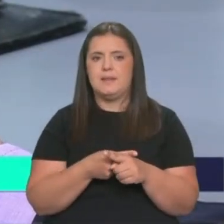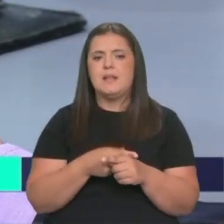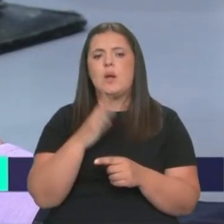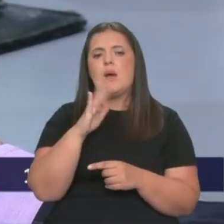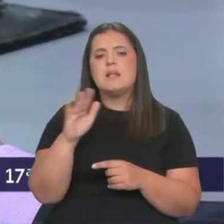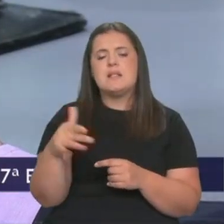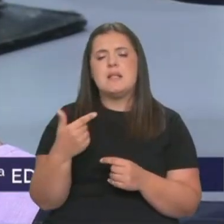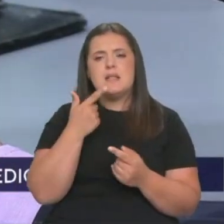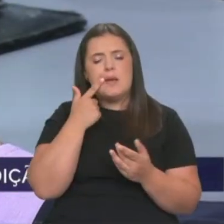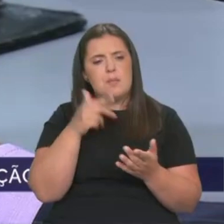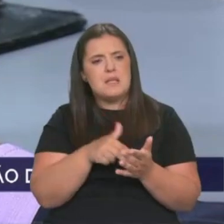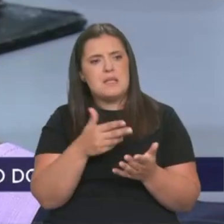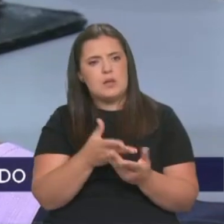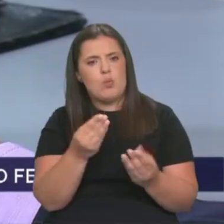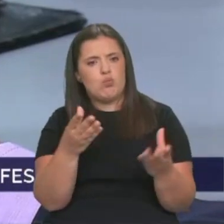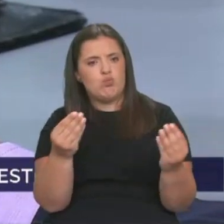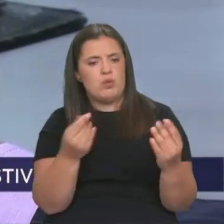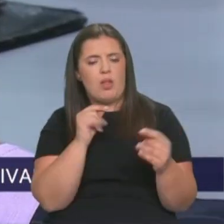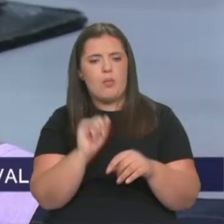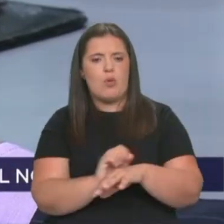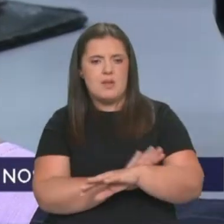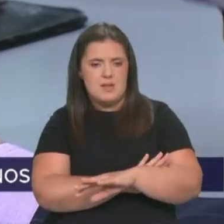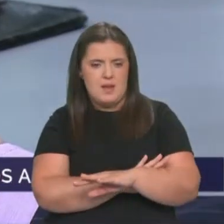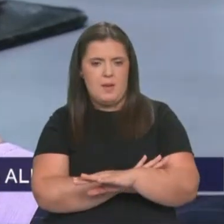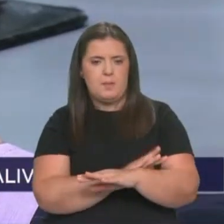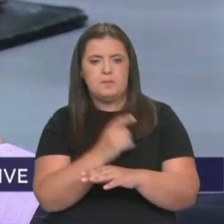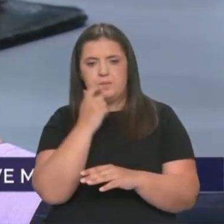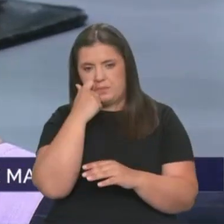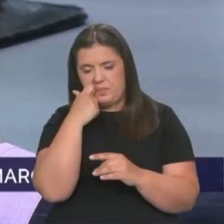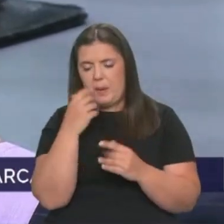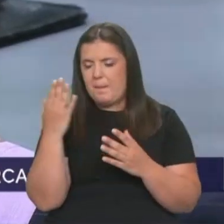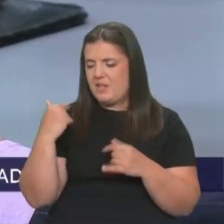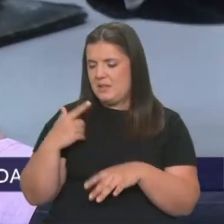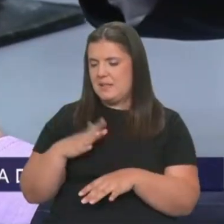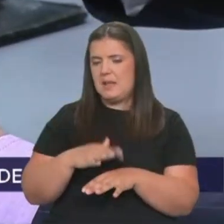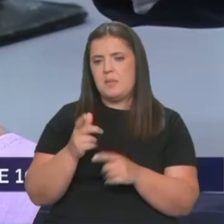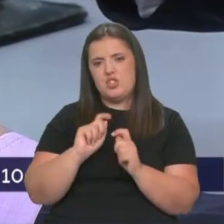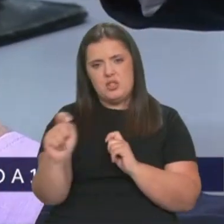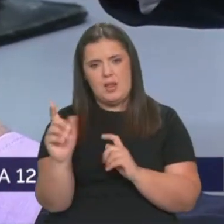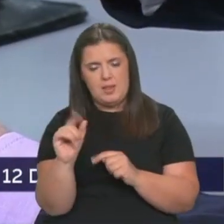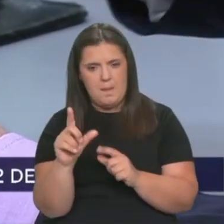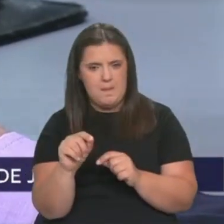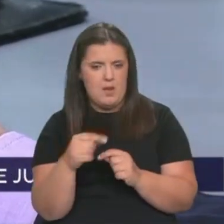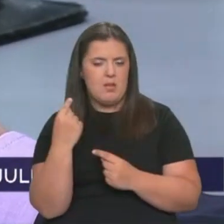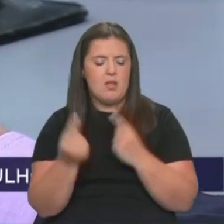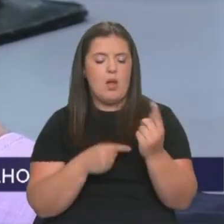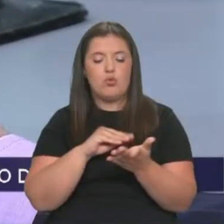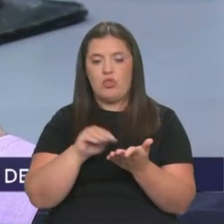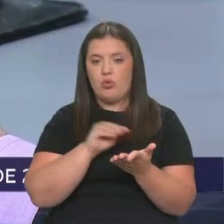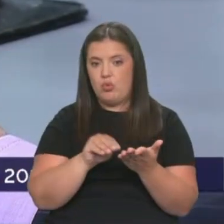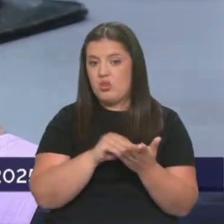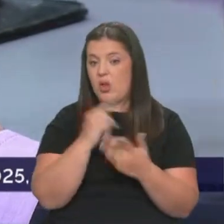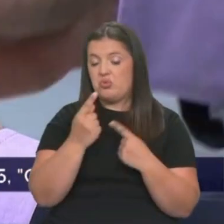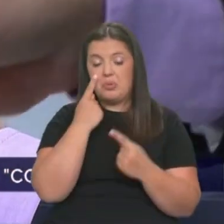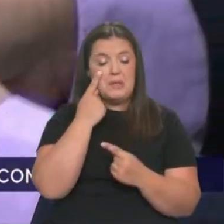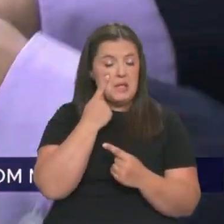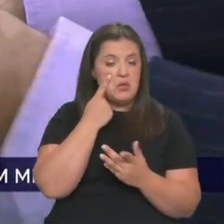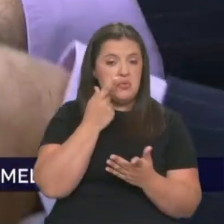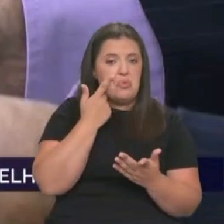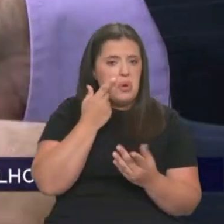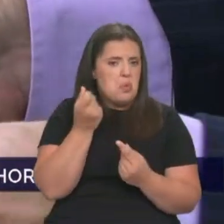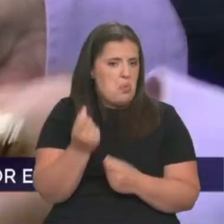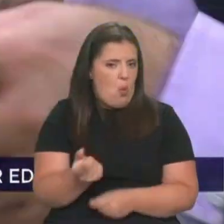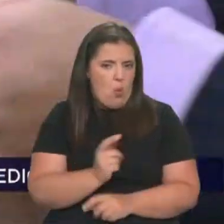está presente em muita da poesia mais recente, mas também mais distante, de alguns autores, uns conhecidos, outros nem